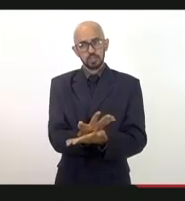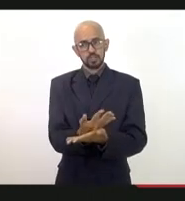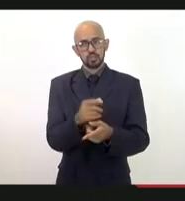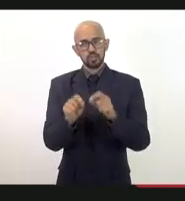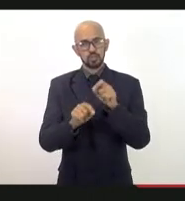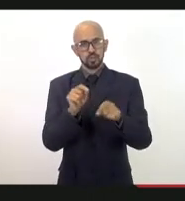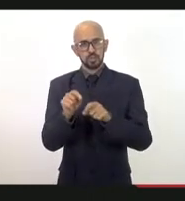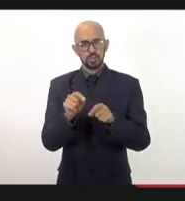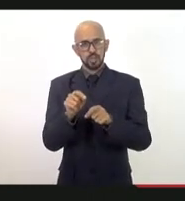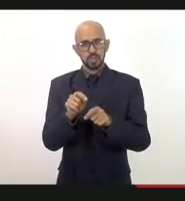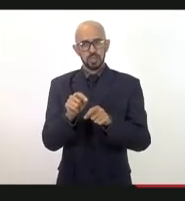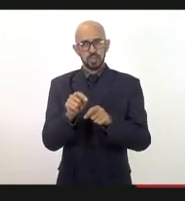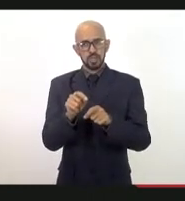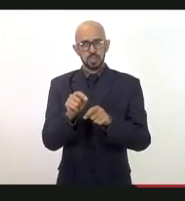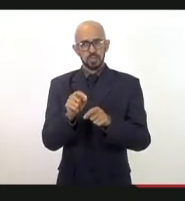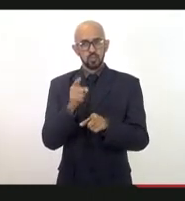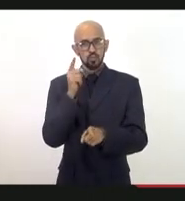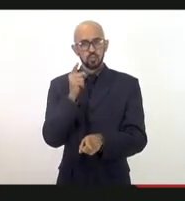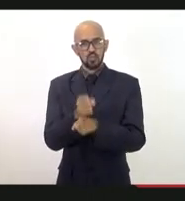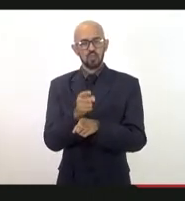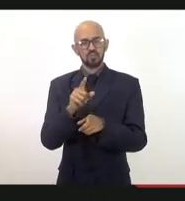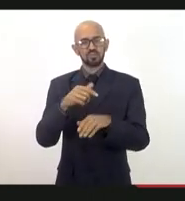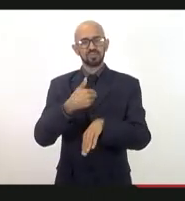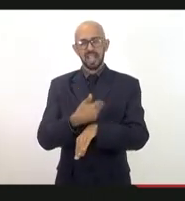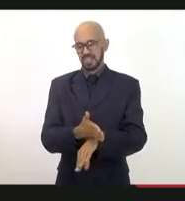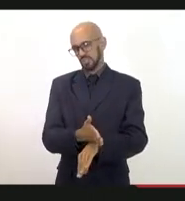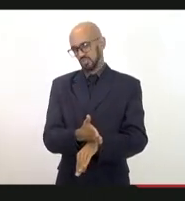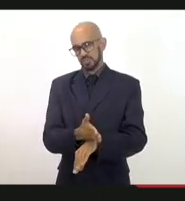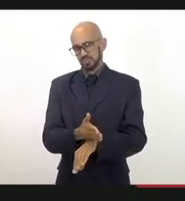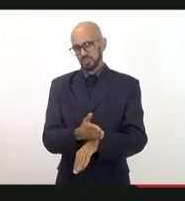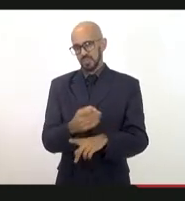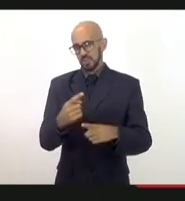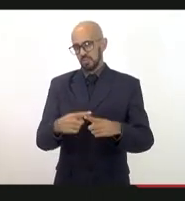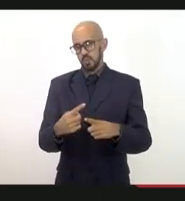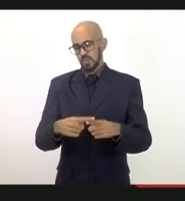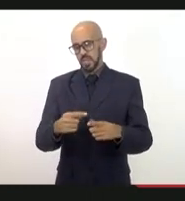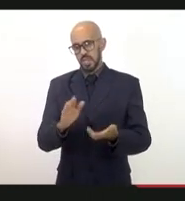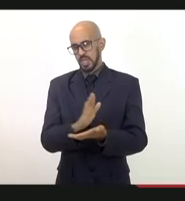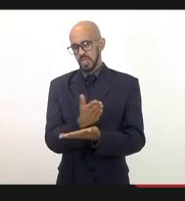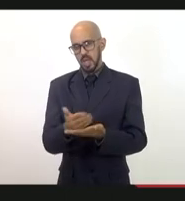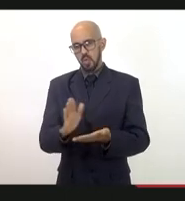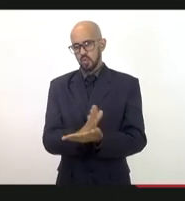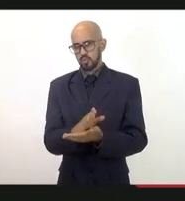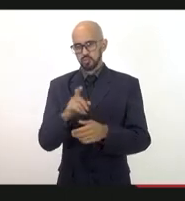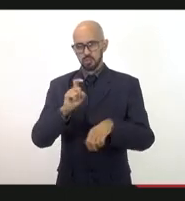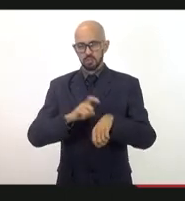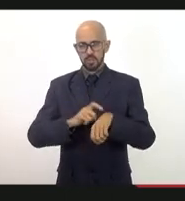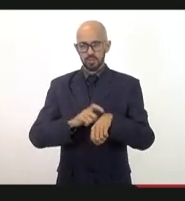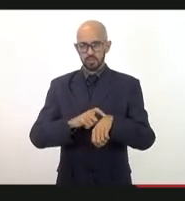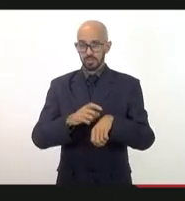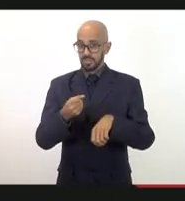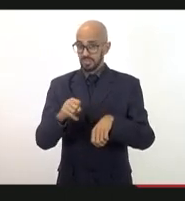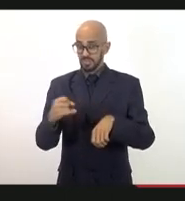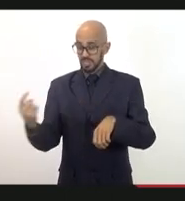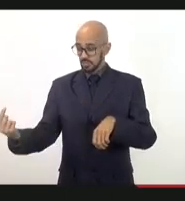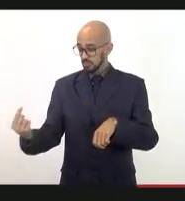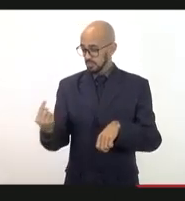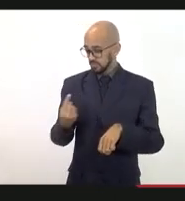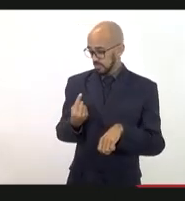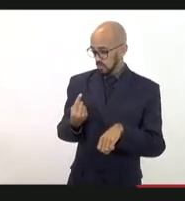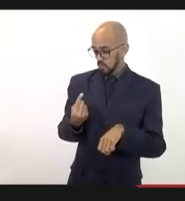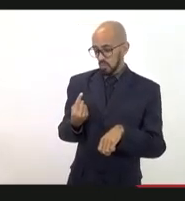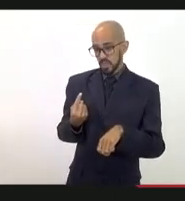diagnóstico tardio. Por quê? Porque, em algum momento, se esse paciente não vier a